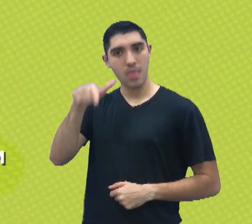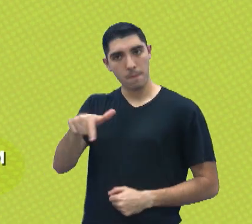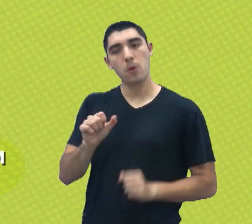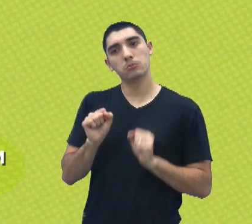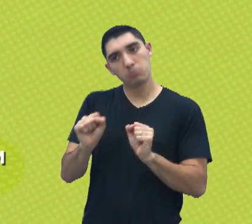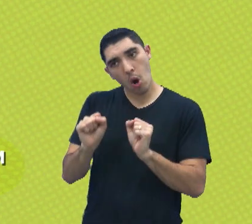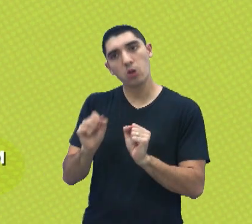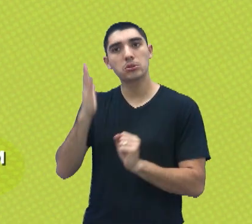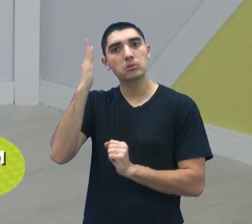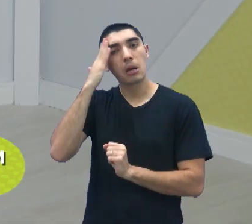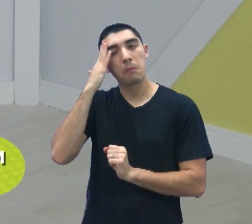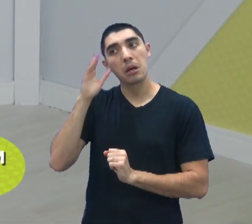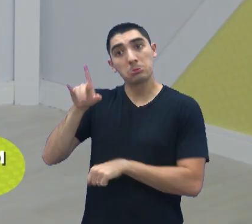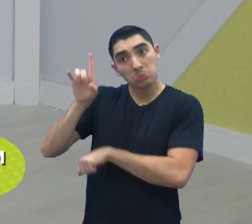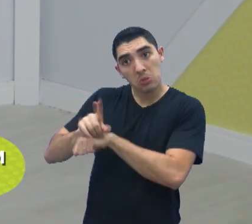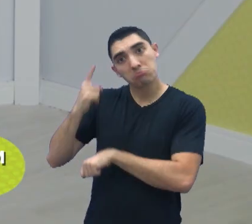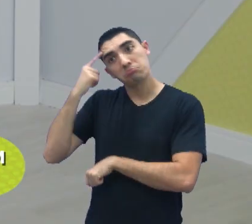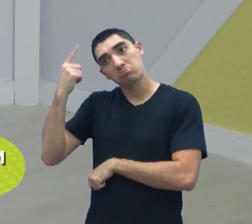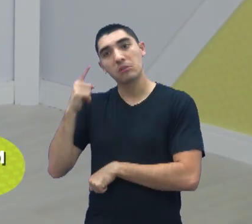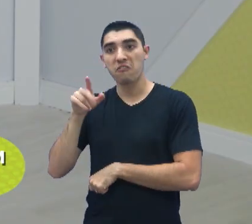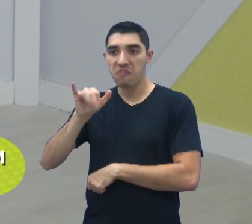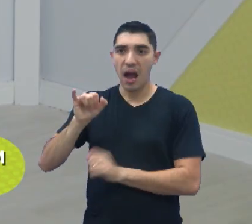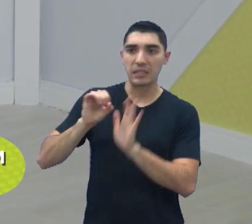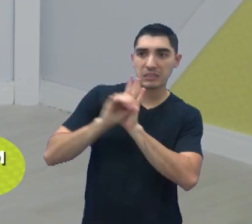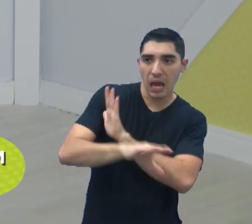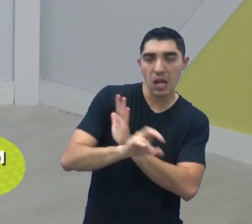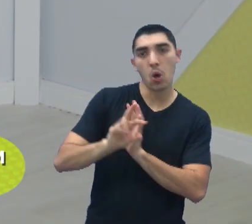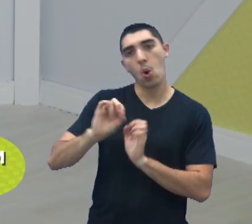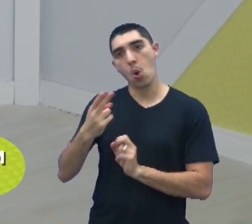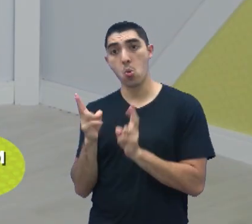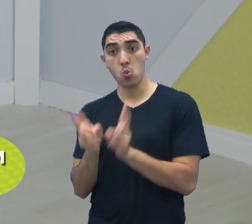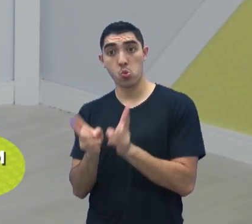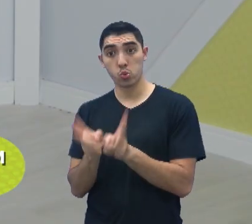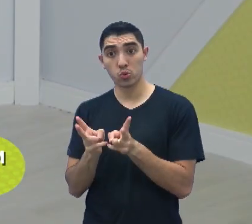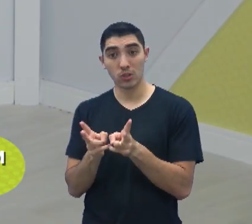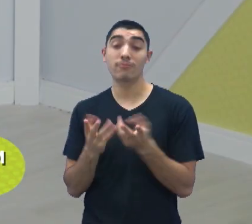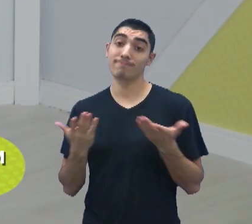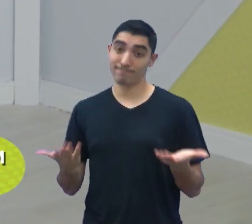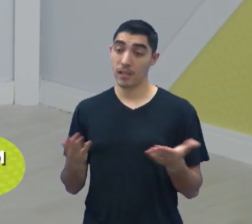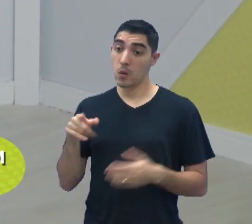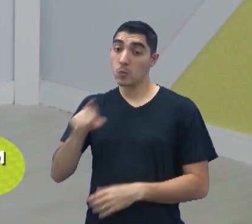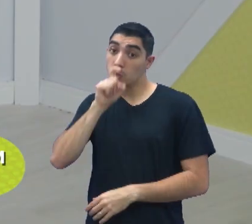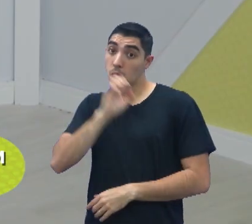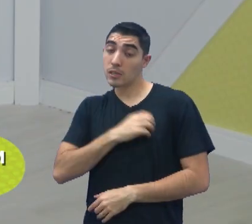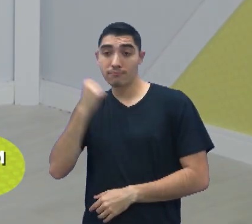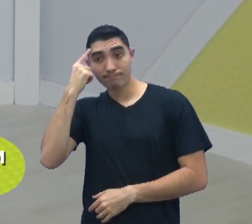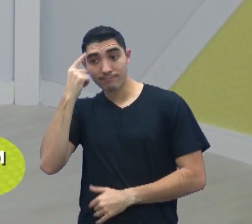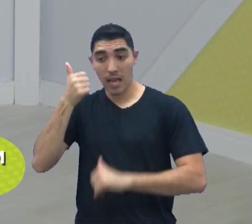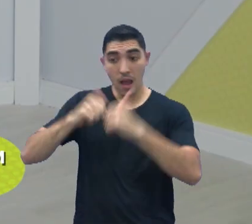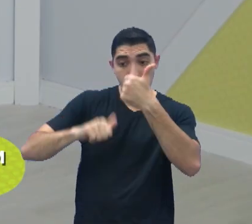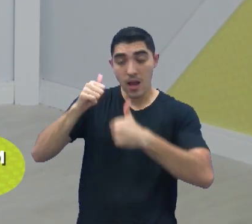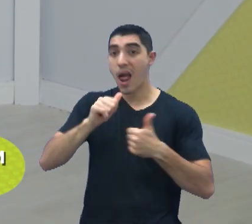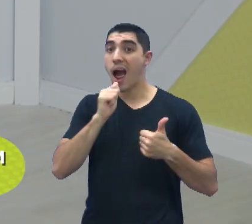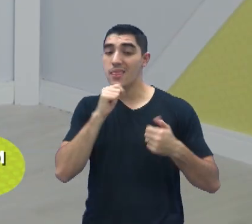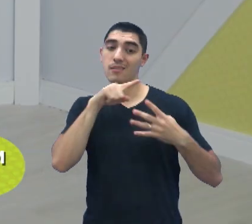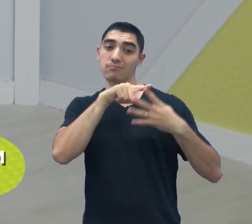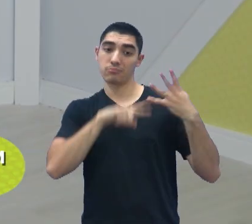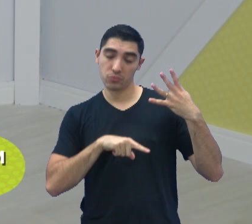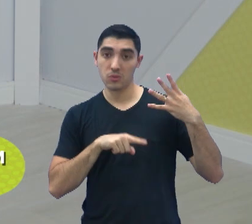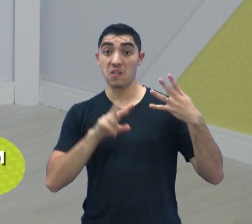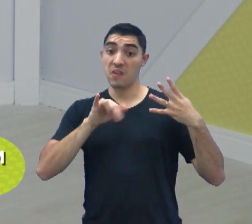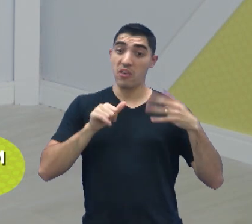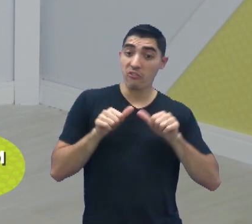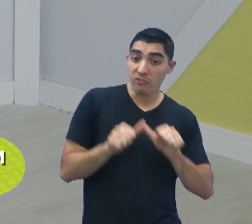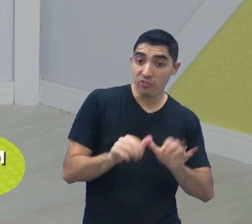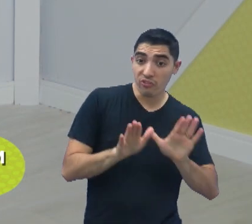com laudo médico, que eles estão aptos para o futebol, ou seja, o São José precisa recuperar eles para o futebol e aí sim negocia a